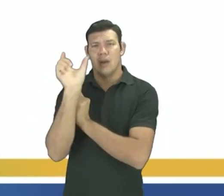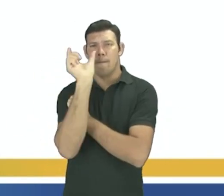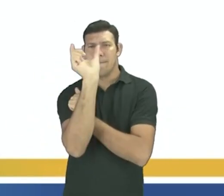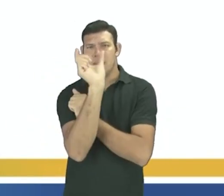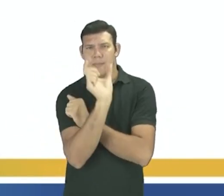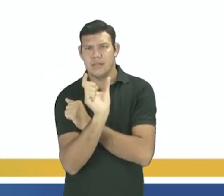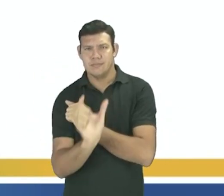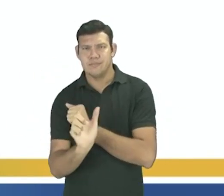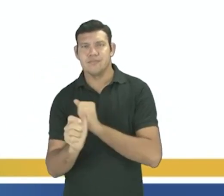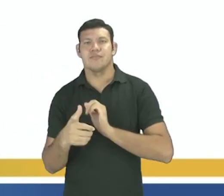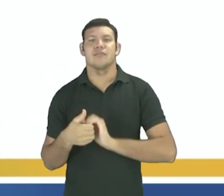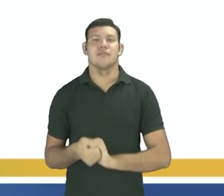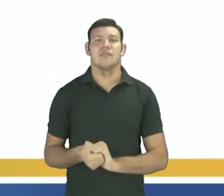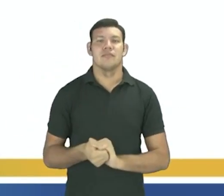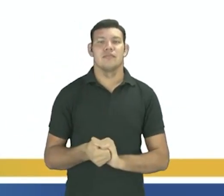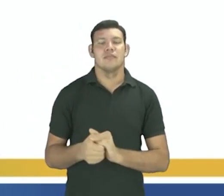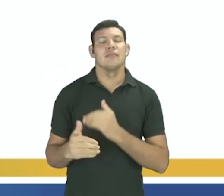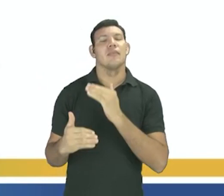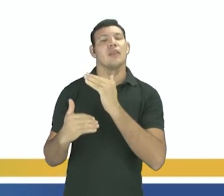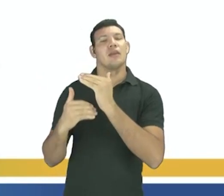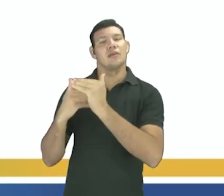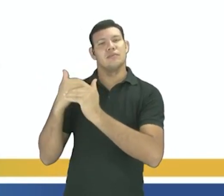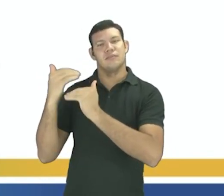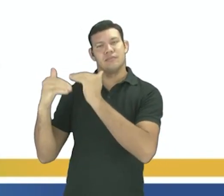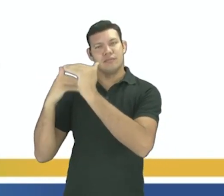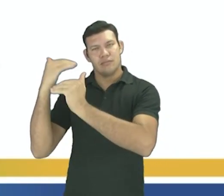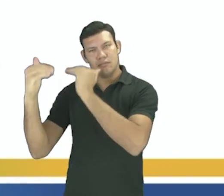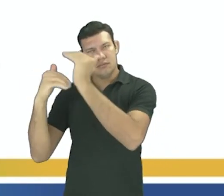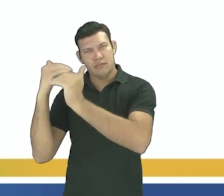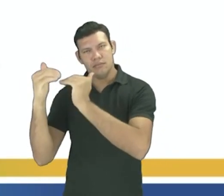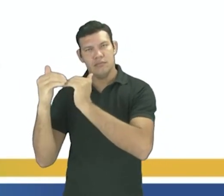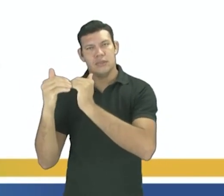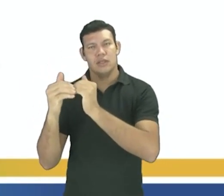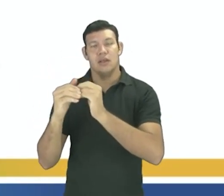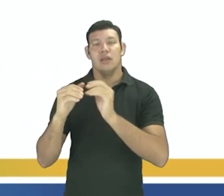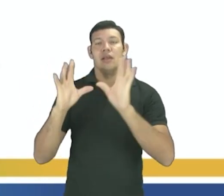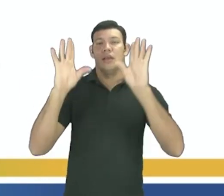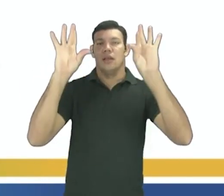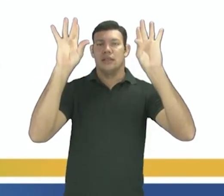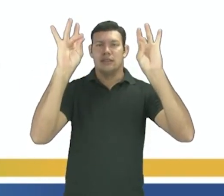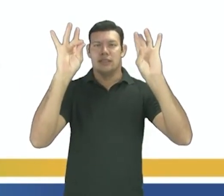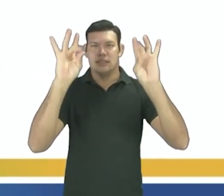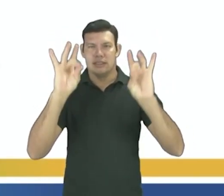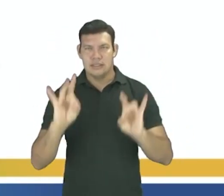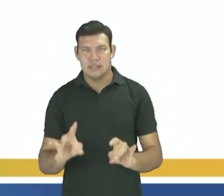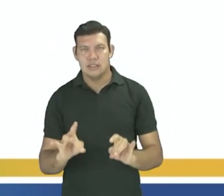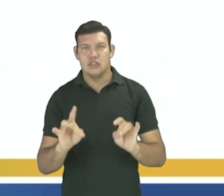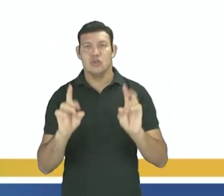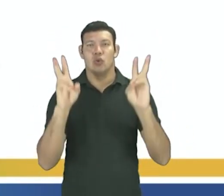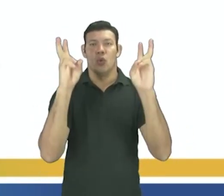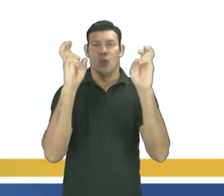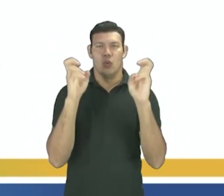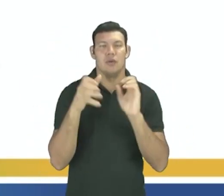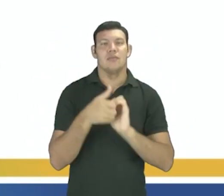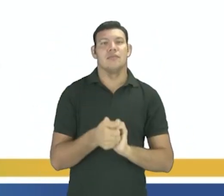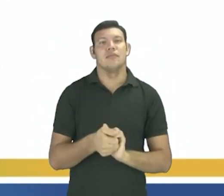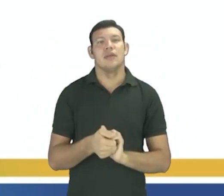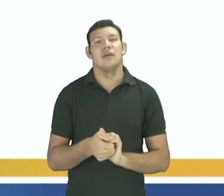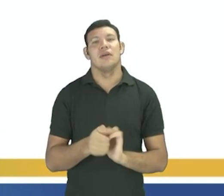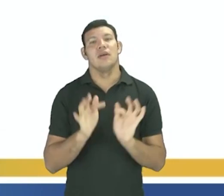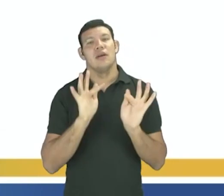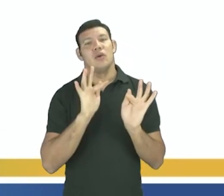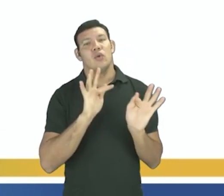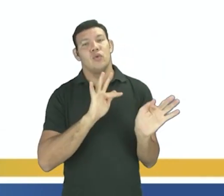parágrafos. O desenvolvimento, que é onde vai estar ali exatamente descrito o seu assunto, a conclusão e a despedida,